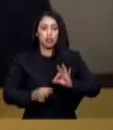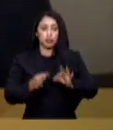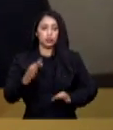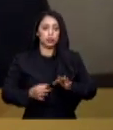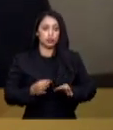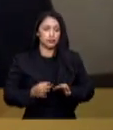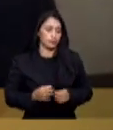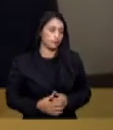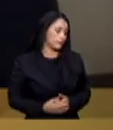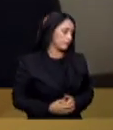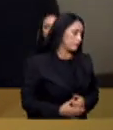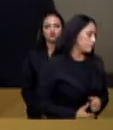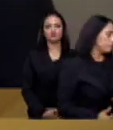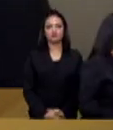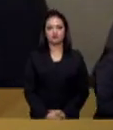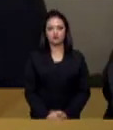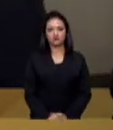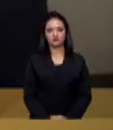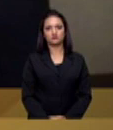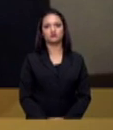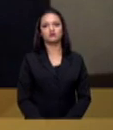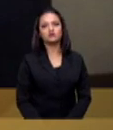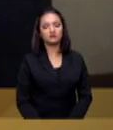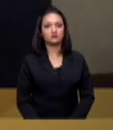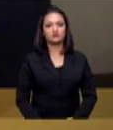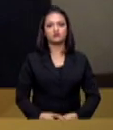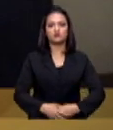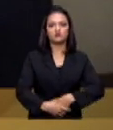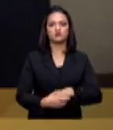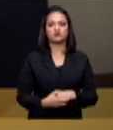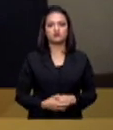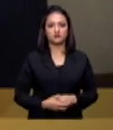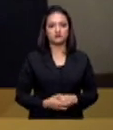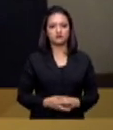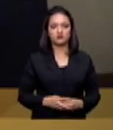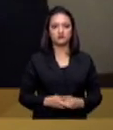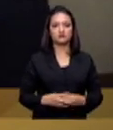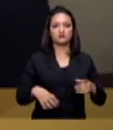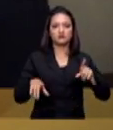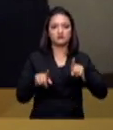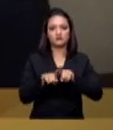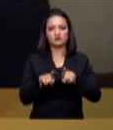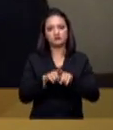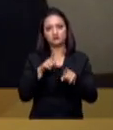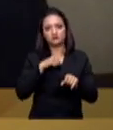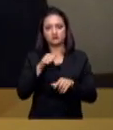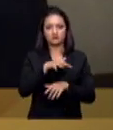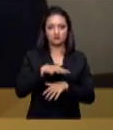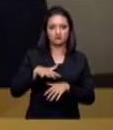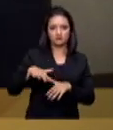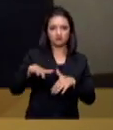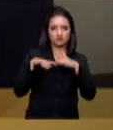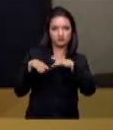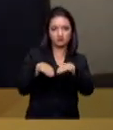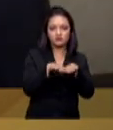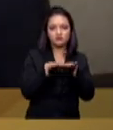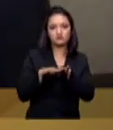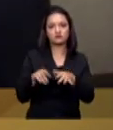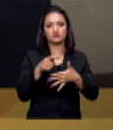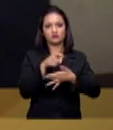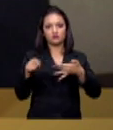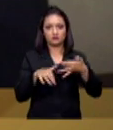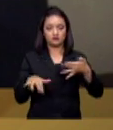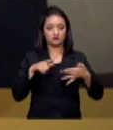jurisdição, ou também chamado de universalidade da jurisdição, que está estampado no